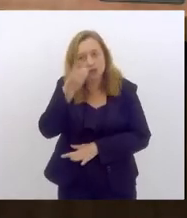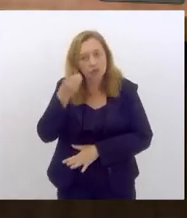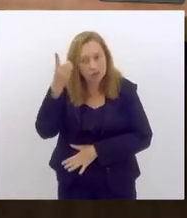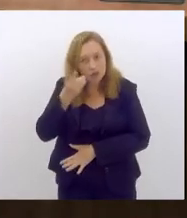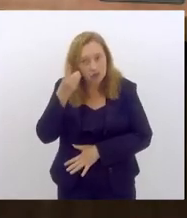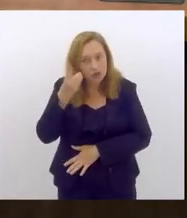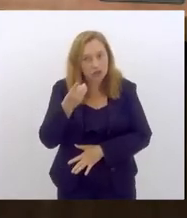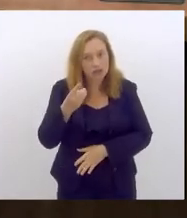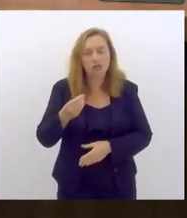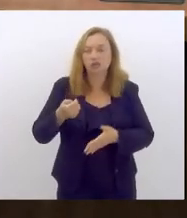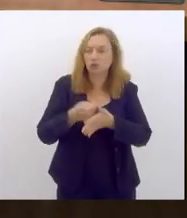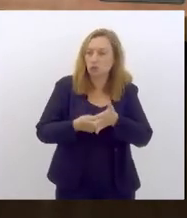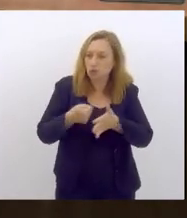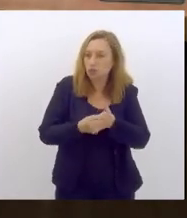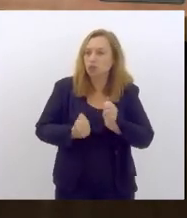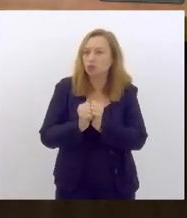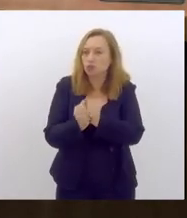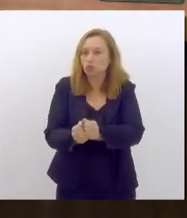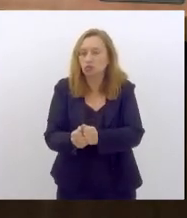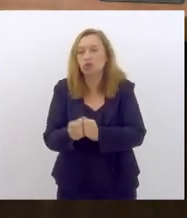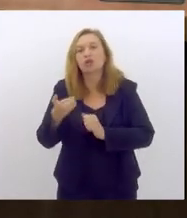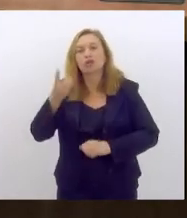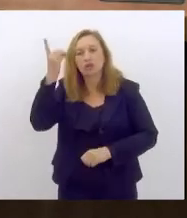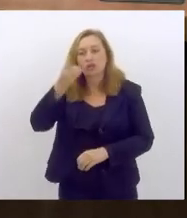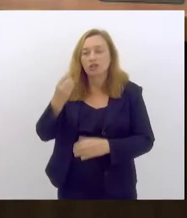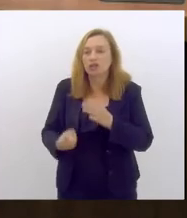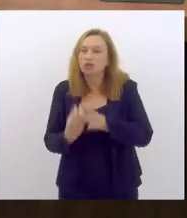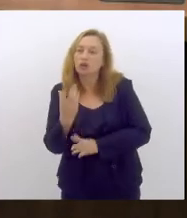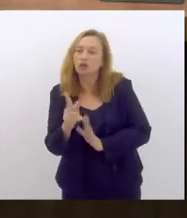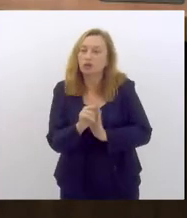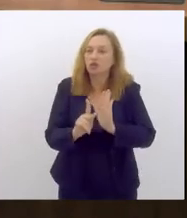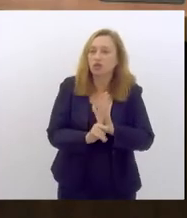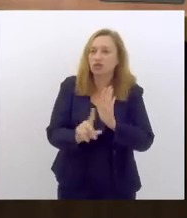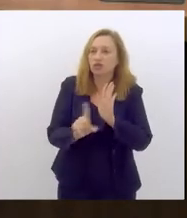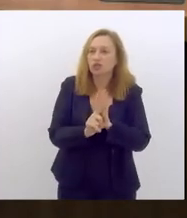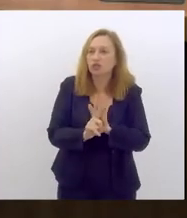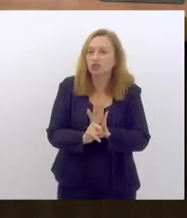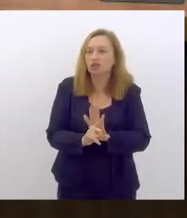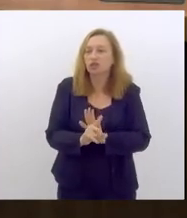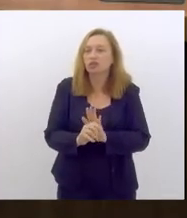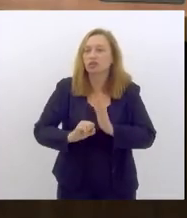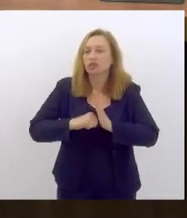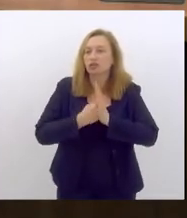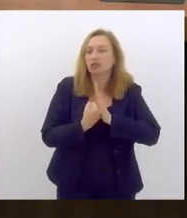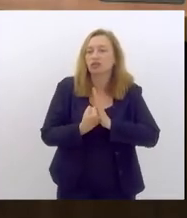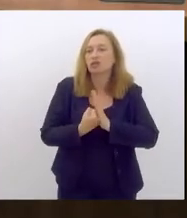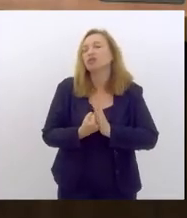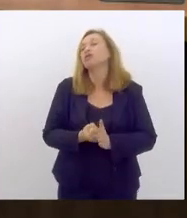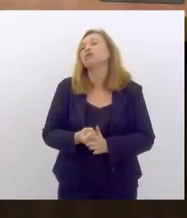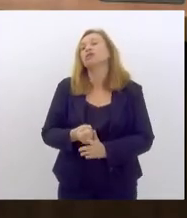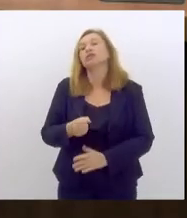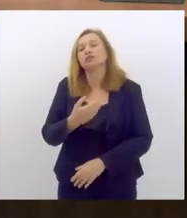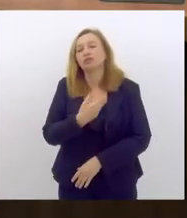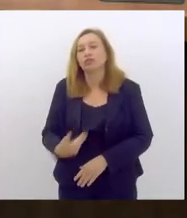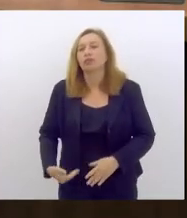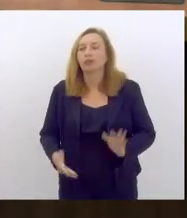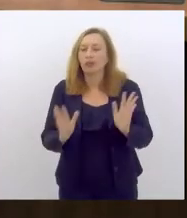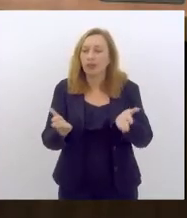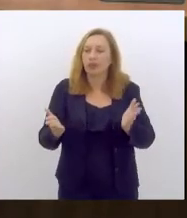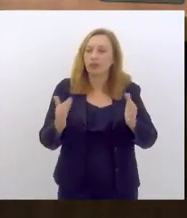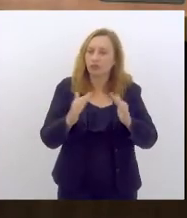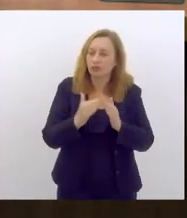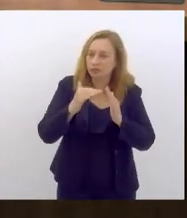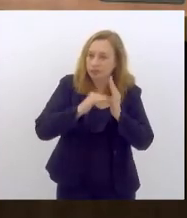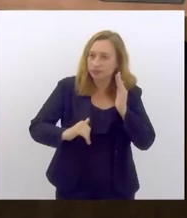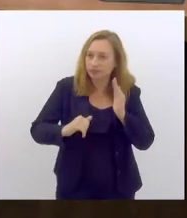que fizeram essa luta, ao deputado que fez o projeto de lei que acabou sendo vetado pelo governador, e hoje a casa derruba